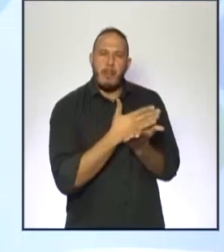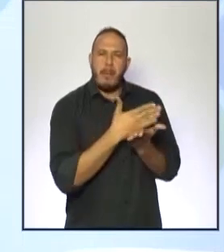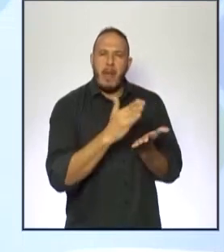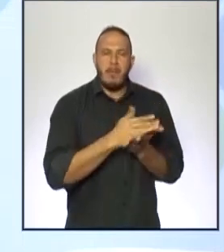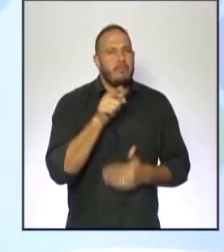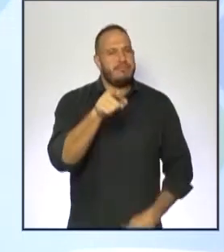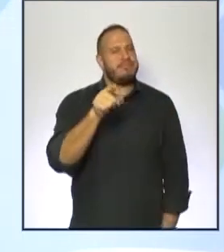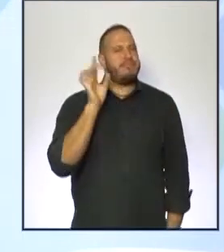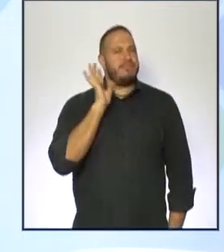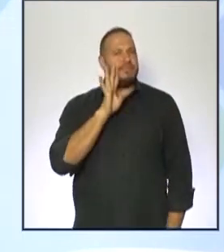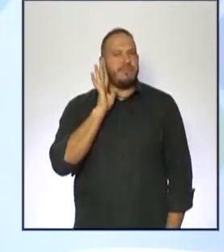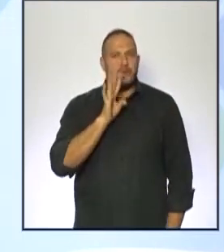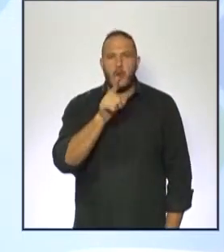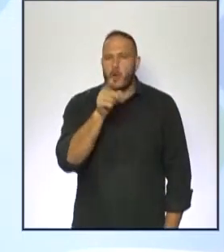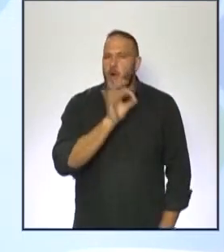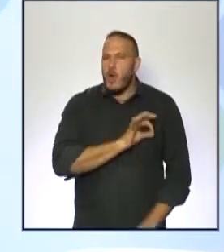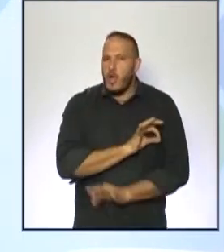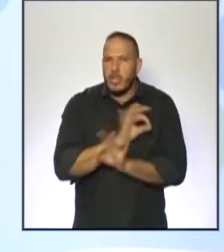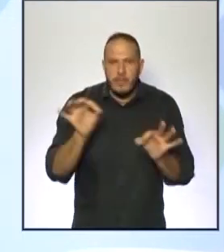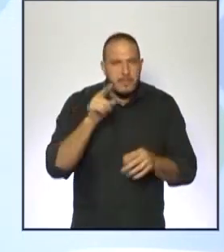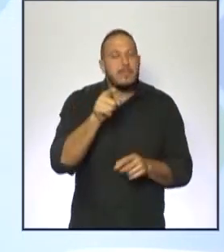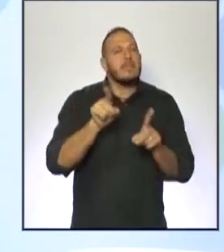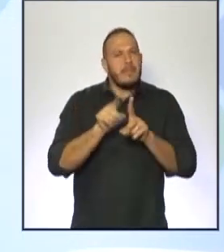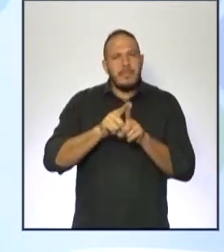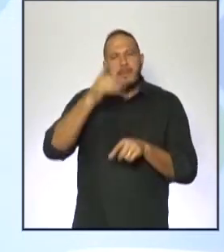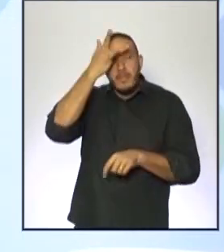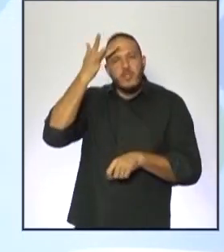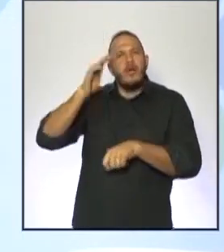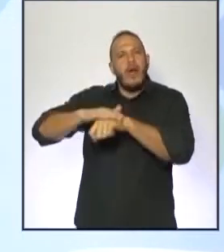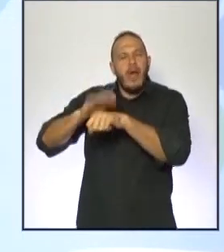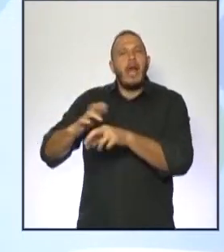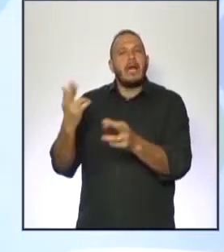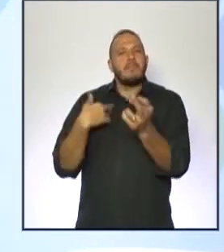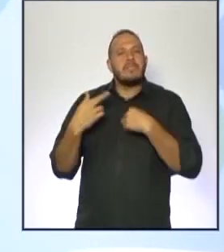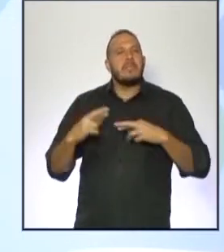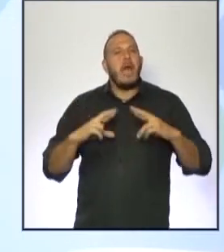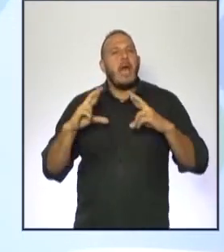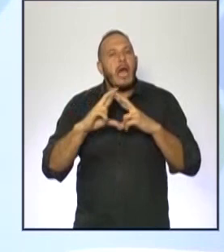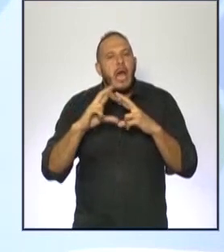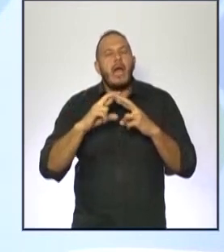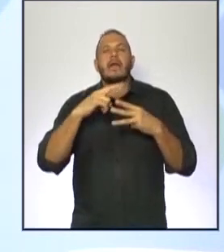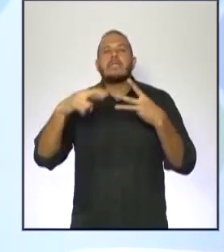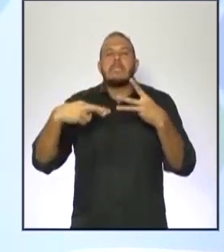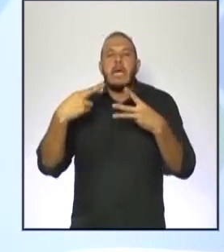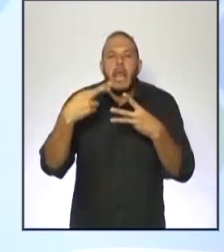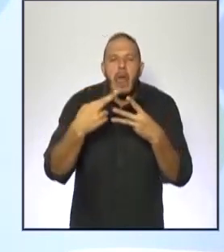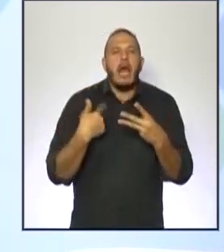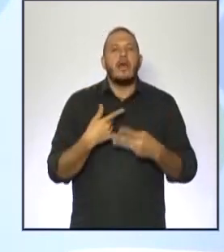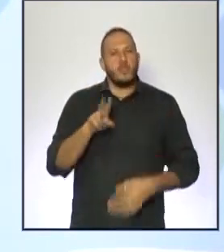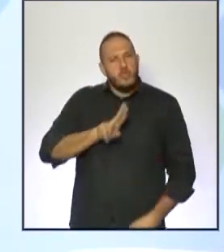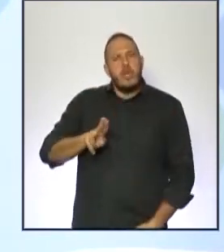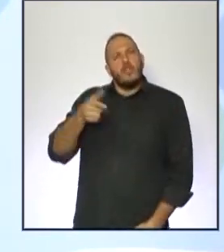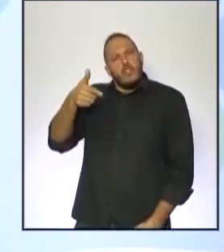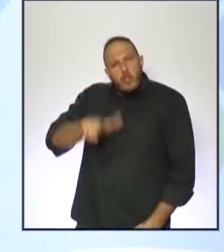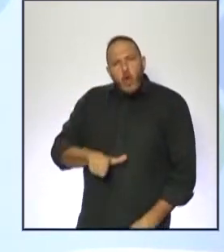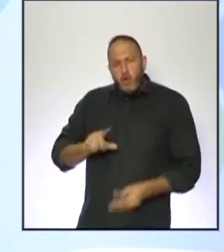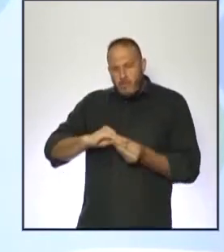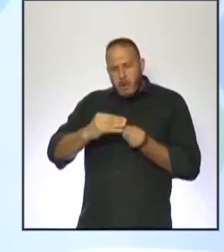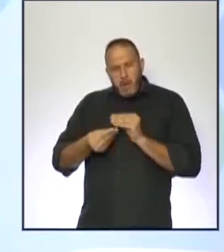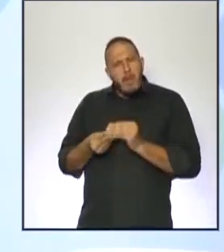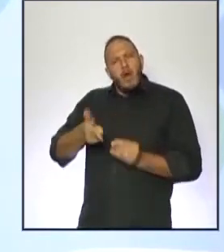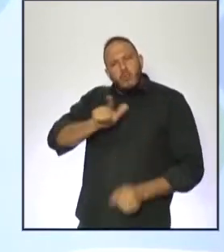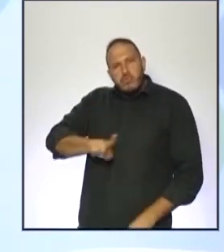muito bacana. Tem gente também me respondendo aqui, ó, reciclando e